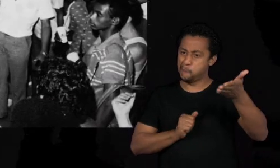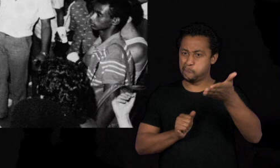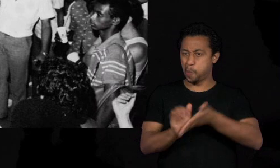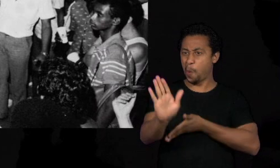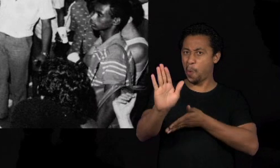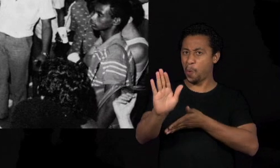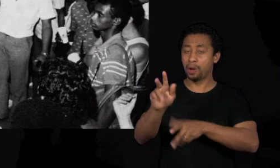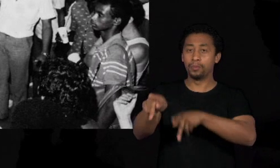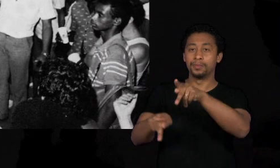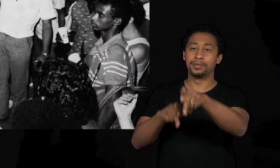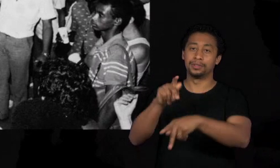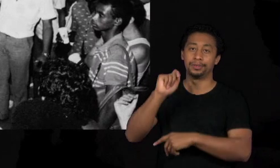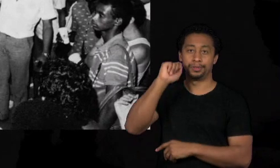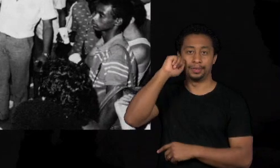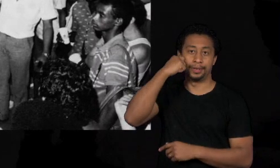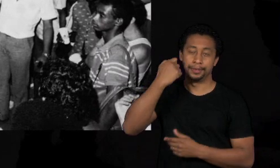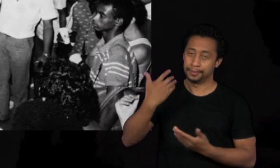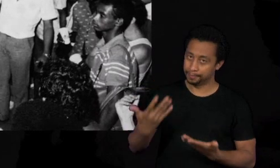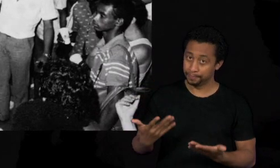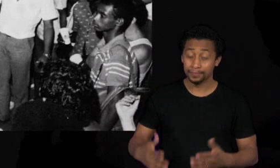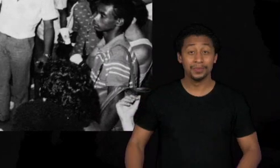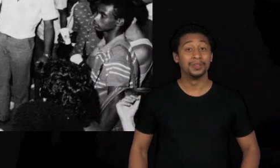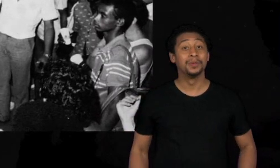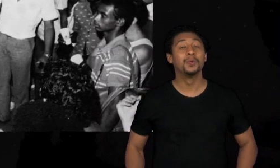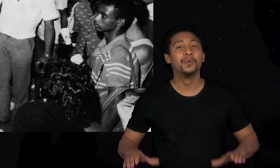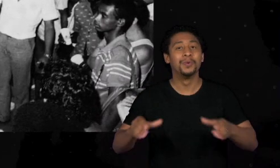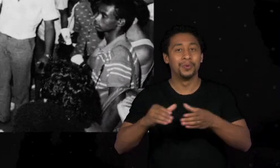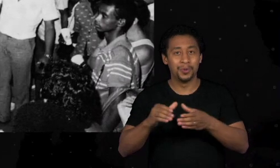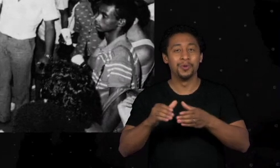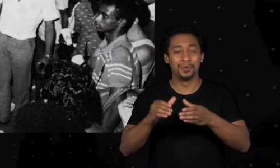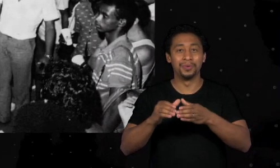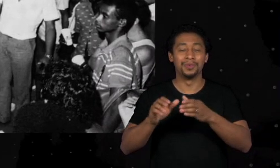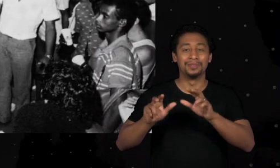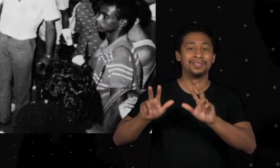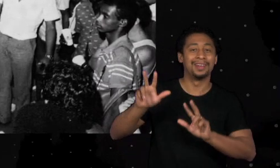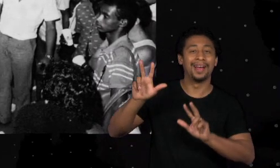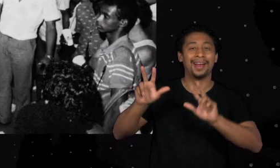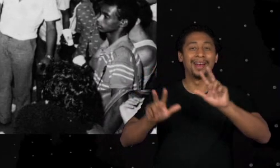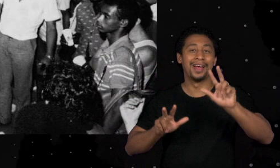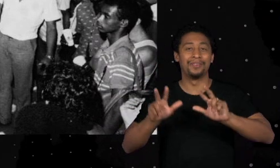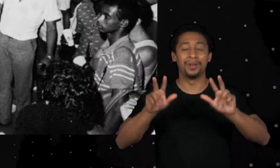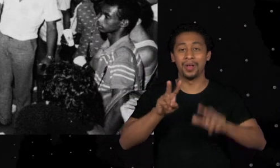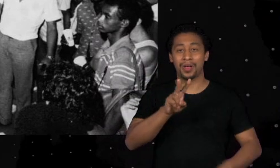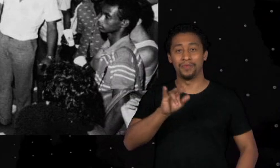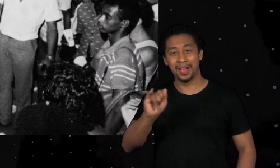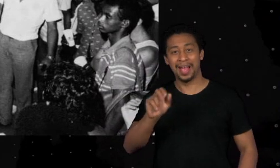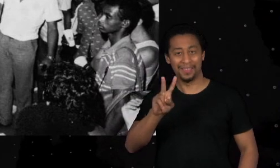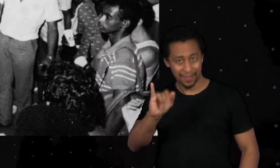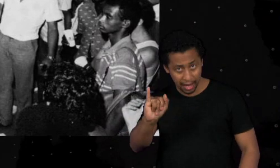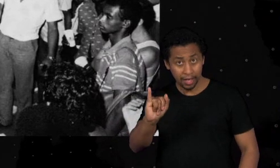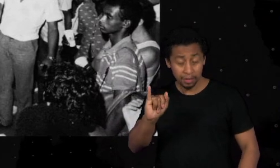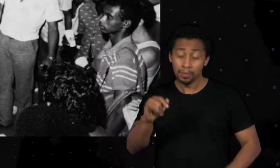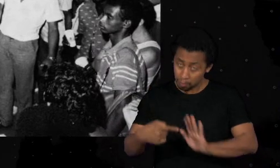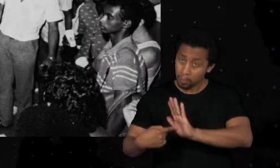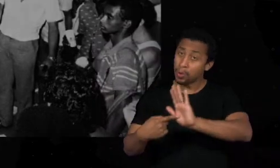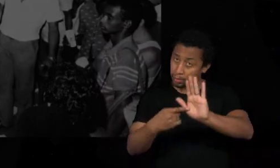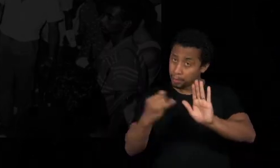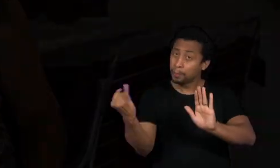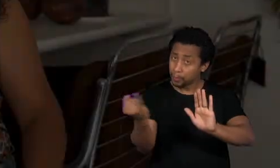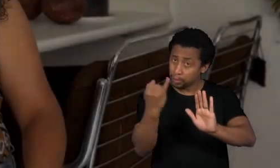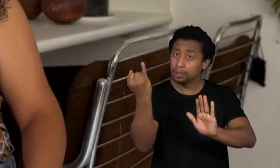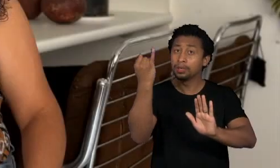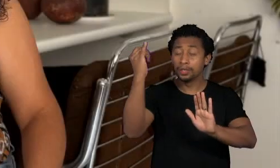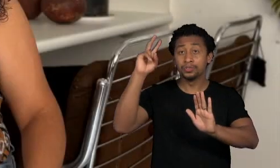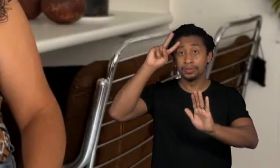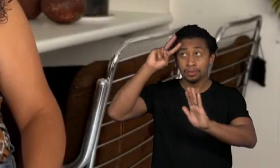é outro elemento que indica, né, a longevidade e a importância, a solidez